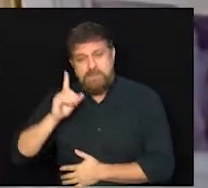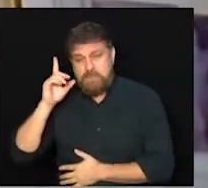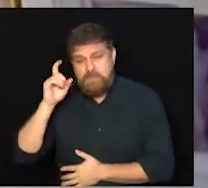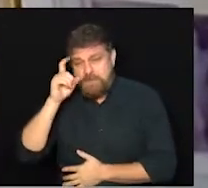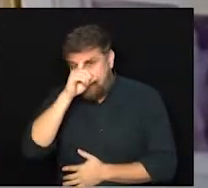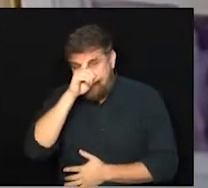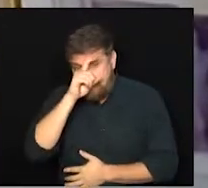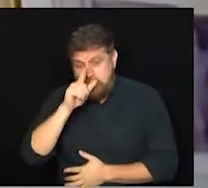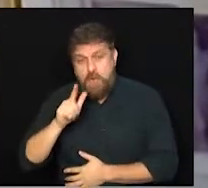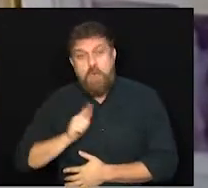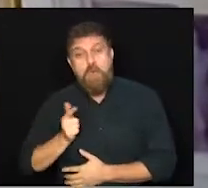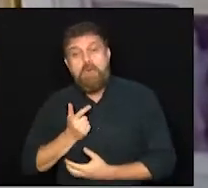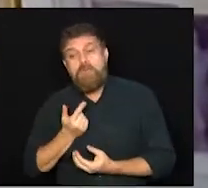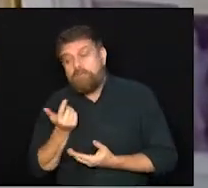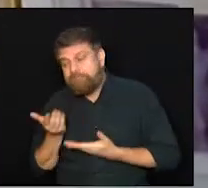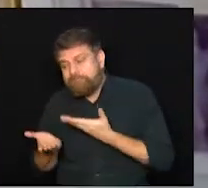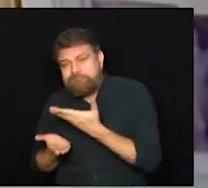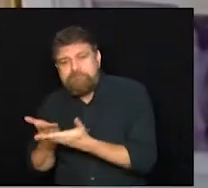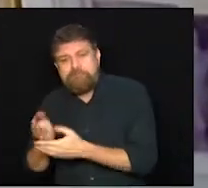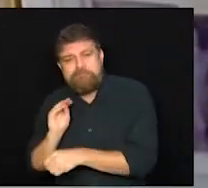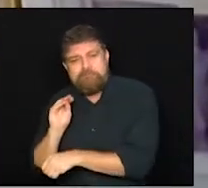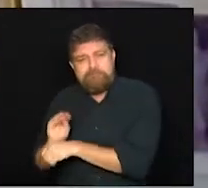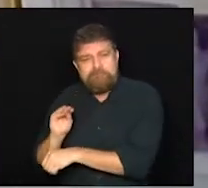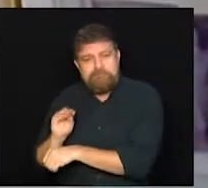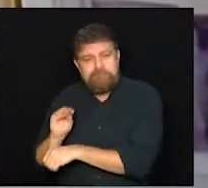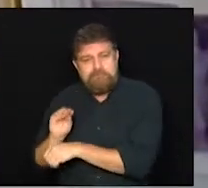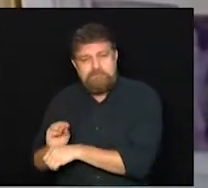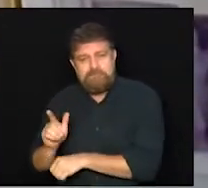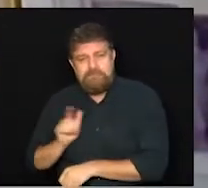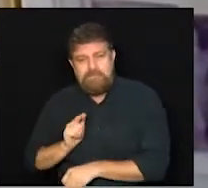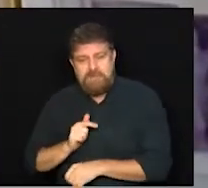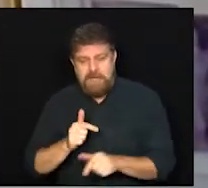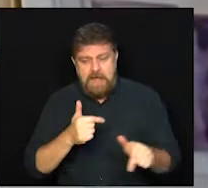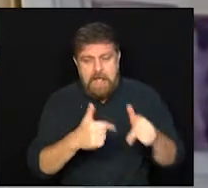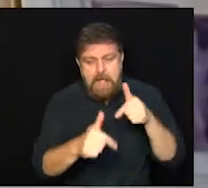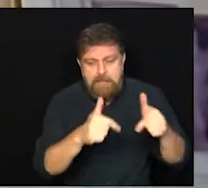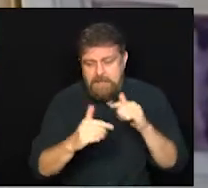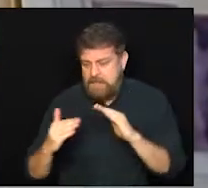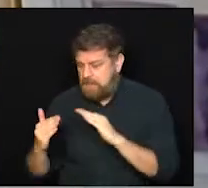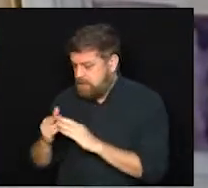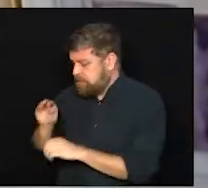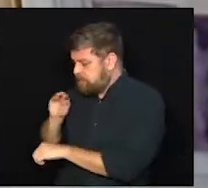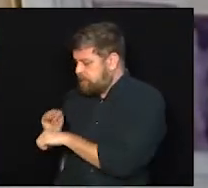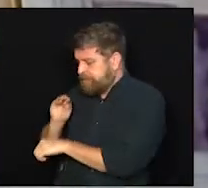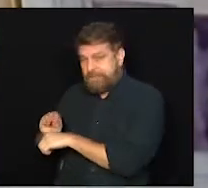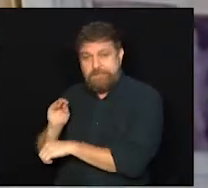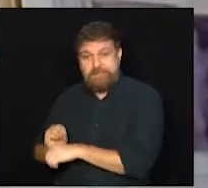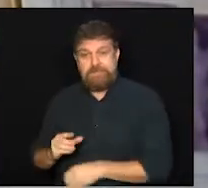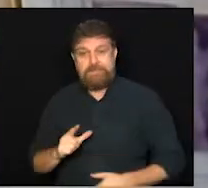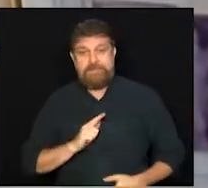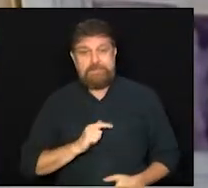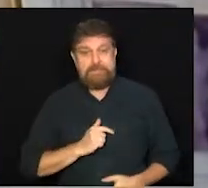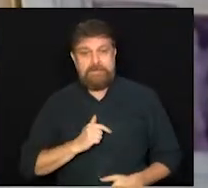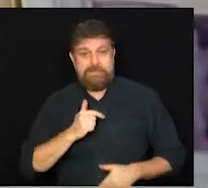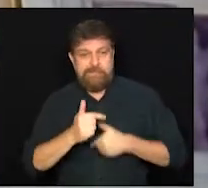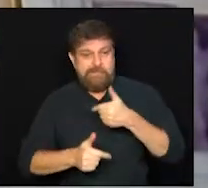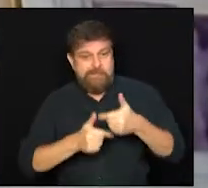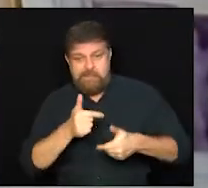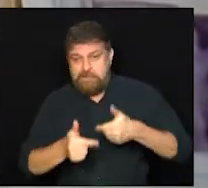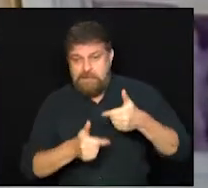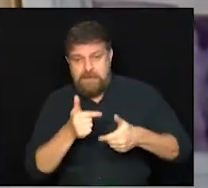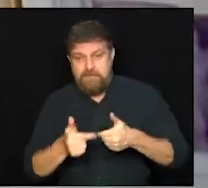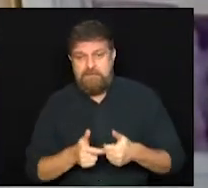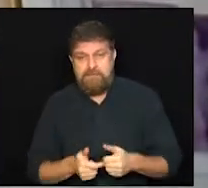eles darem conta das duas coisas, quer dizer, manterem a sua qualidade de produção em